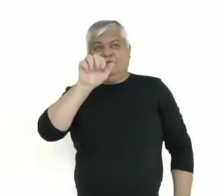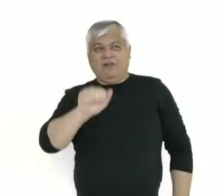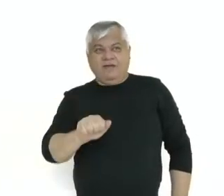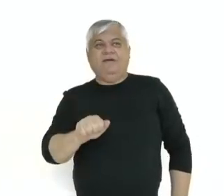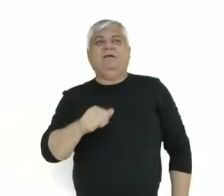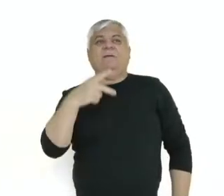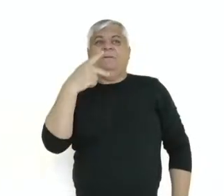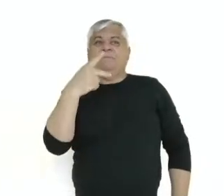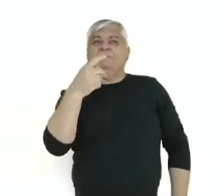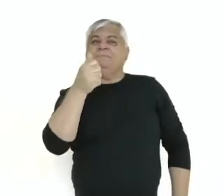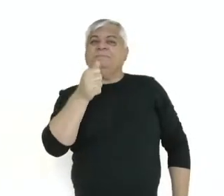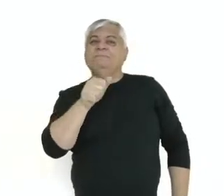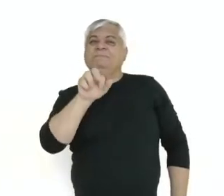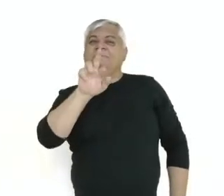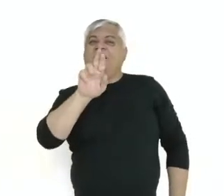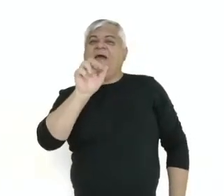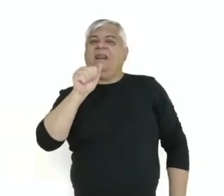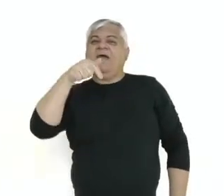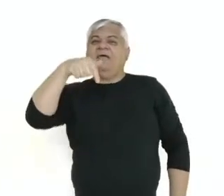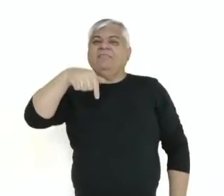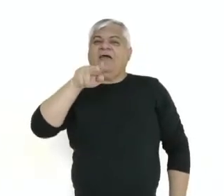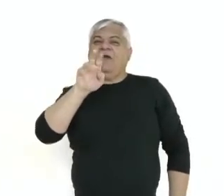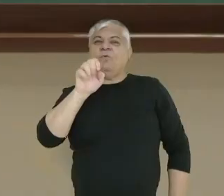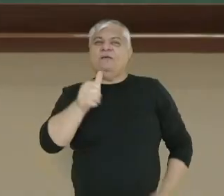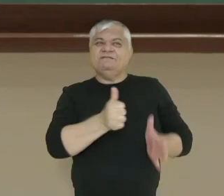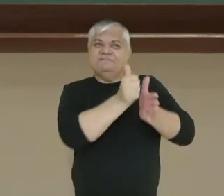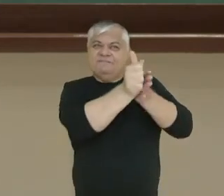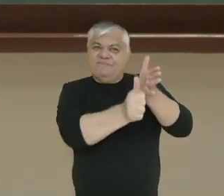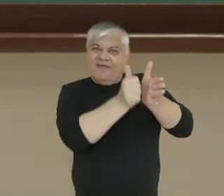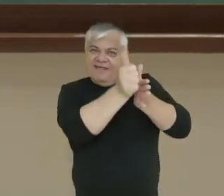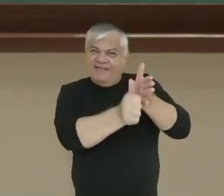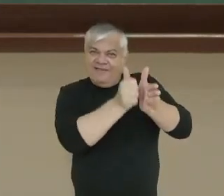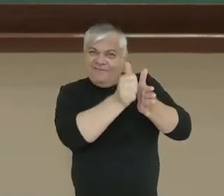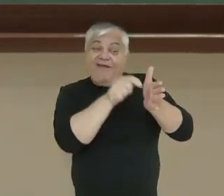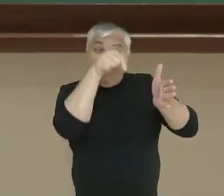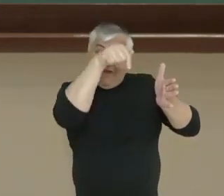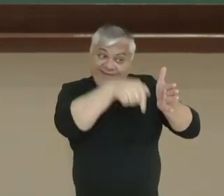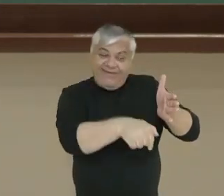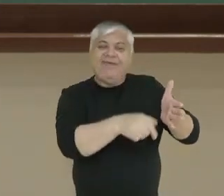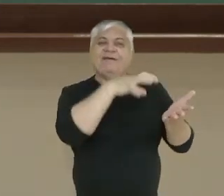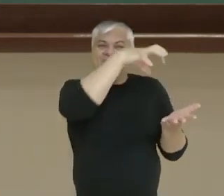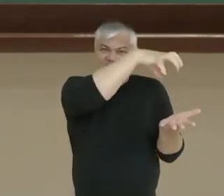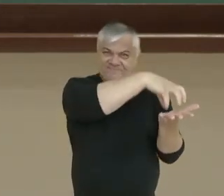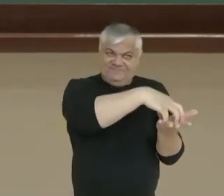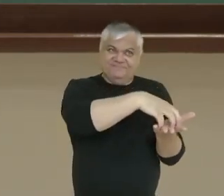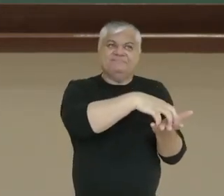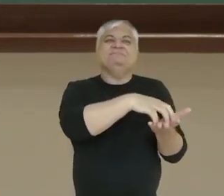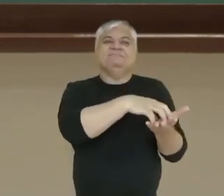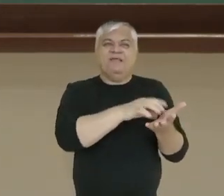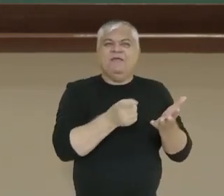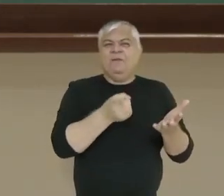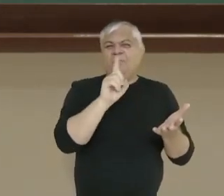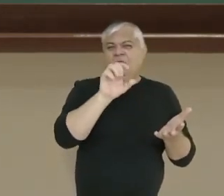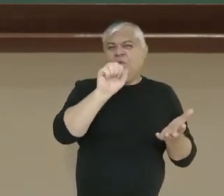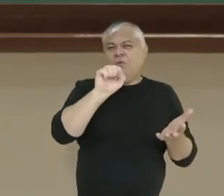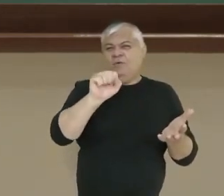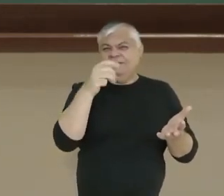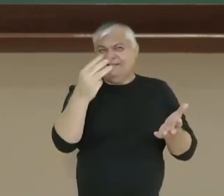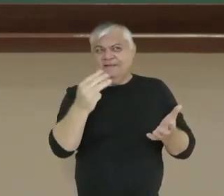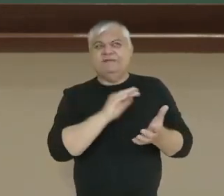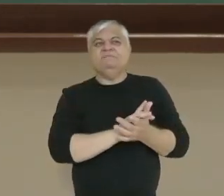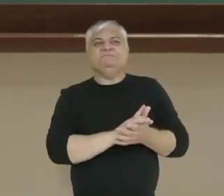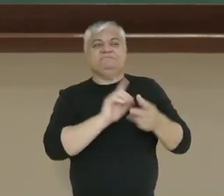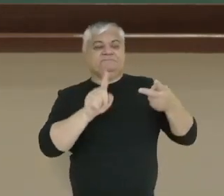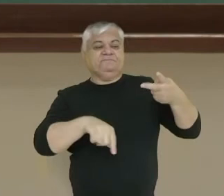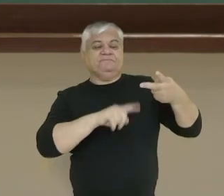Sociedade Redentora Paranaguense, que estava localizada em Paranaguá, isso em 1883.